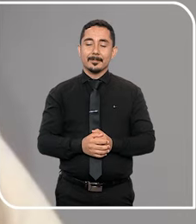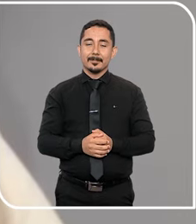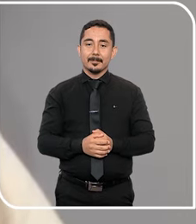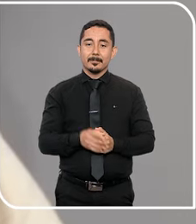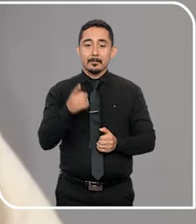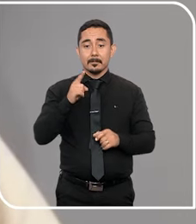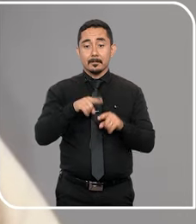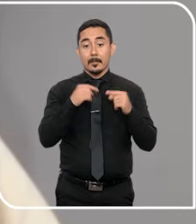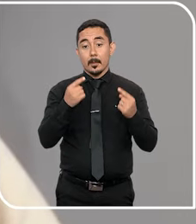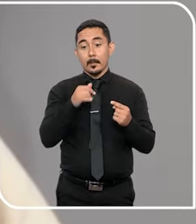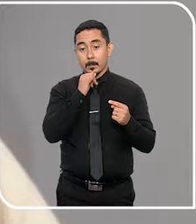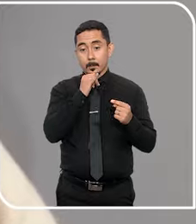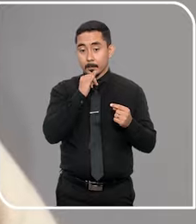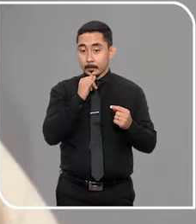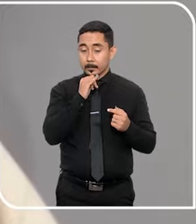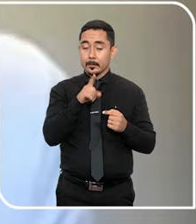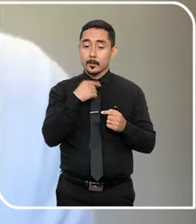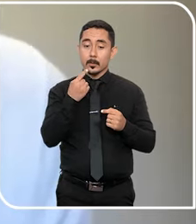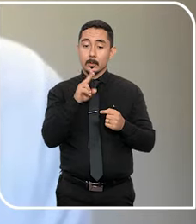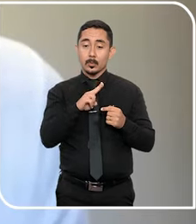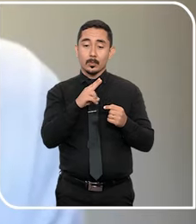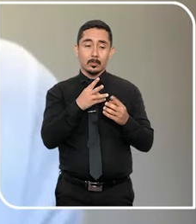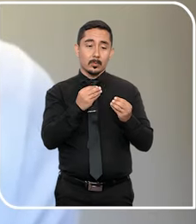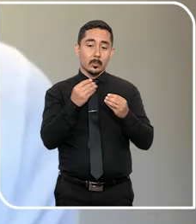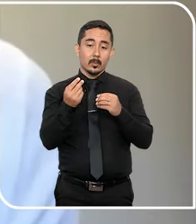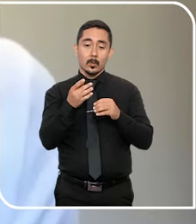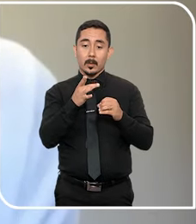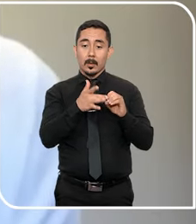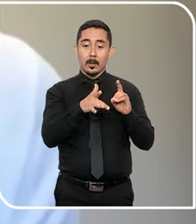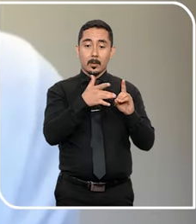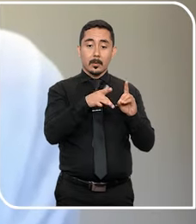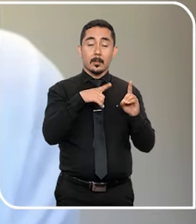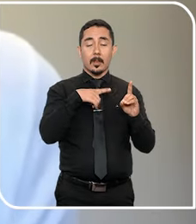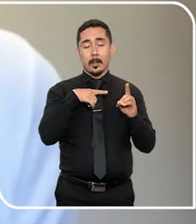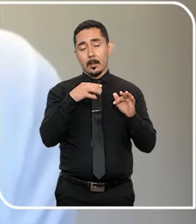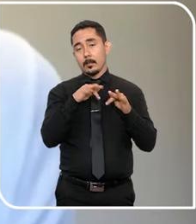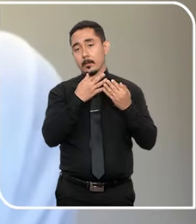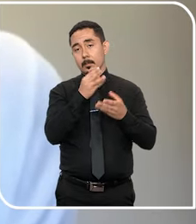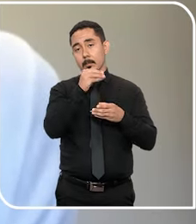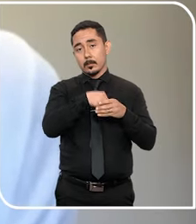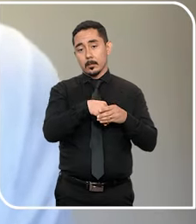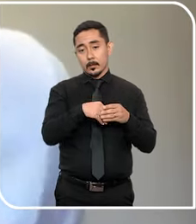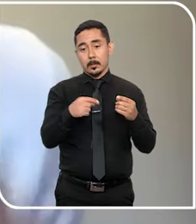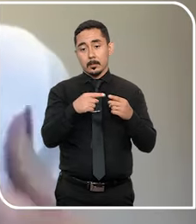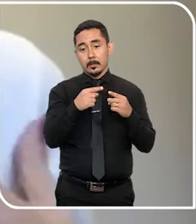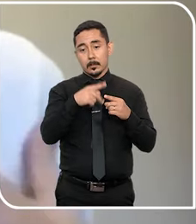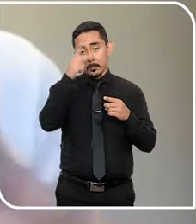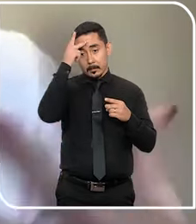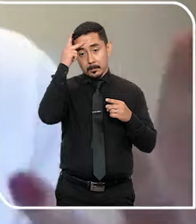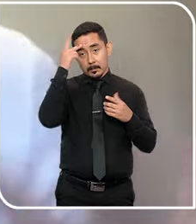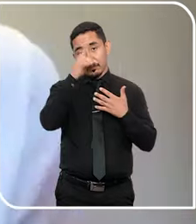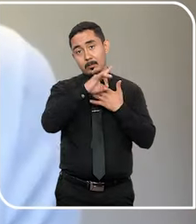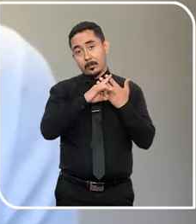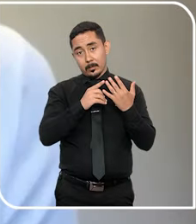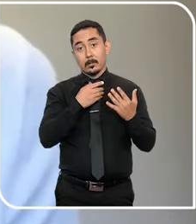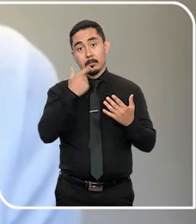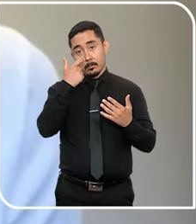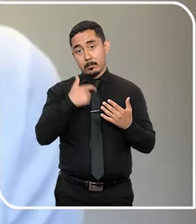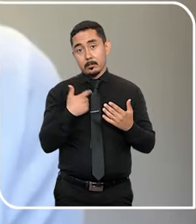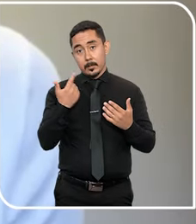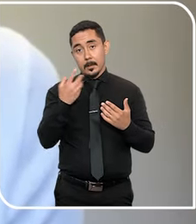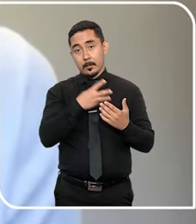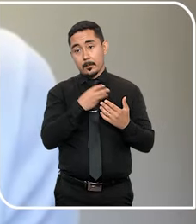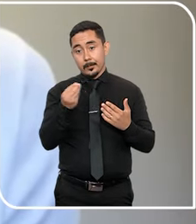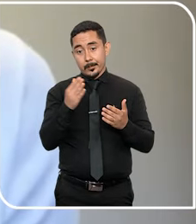convive sabe mais mas assim a gente falou muito de capacitismo e tem um capacitismo familiar eu vou falar que sou uma pessoa com deficiência